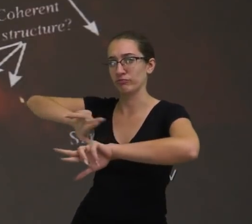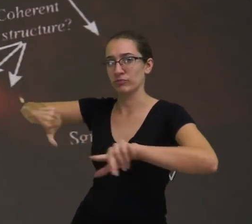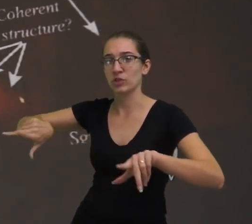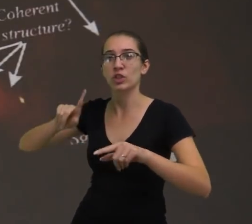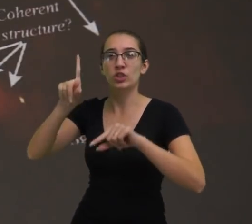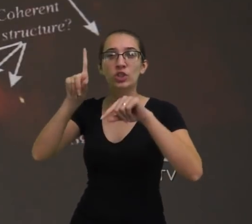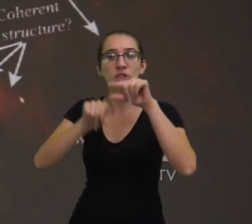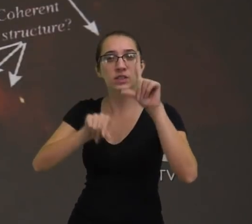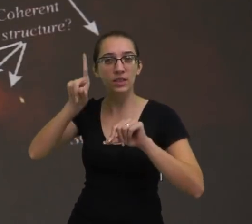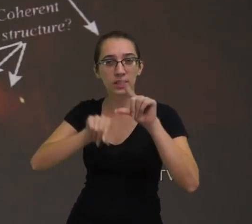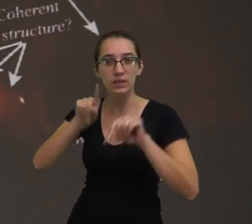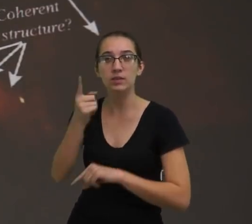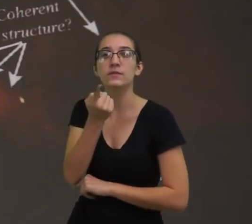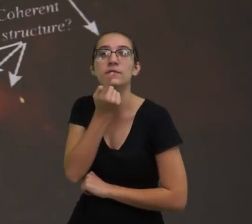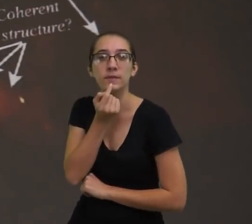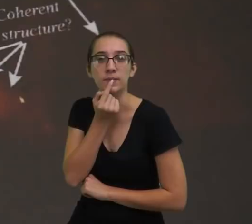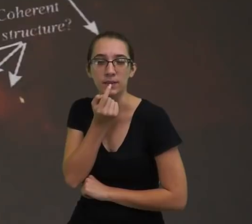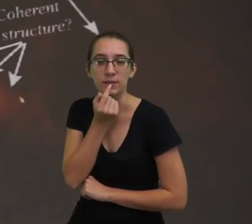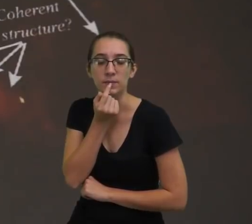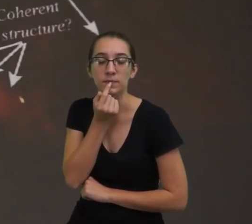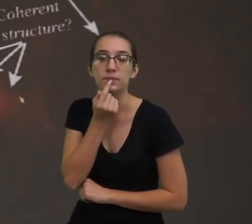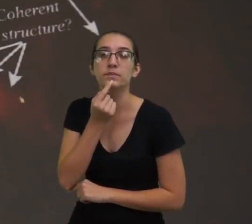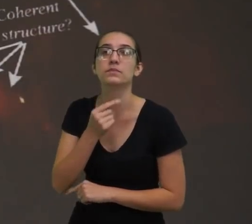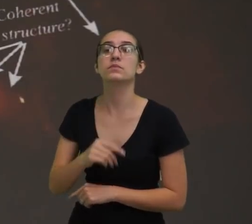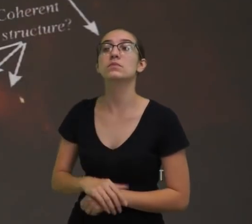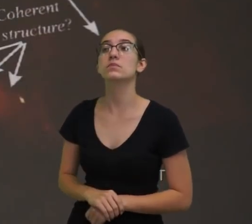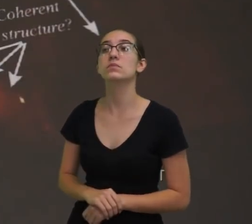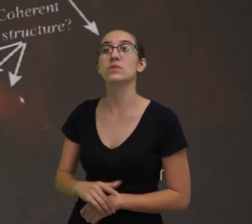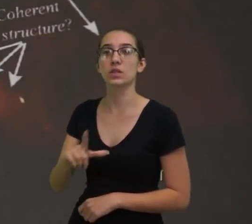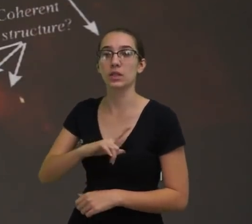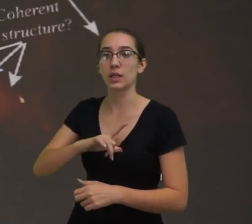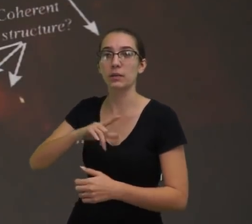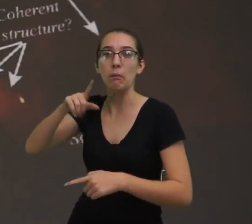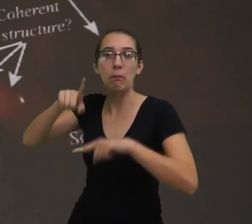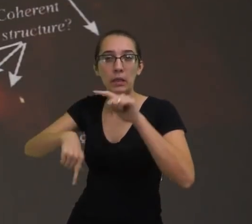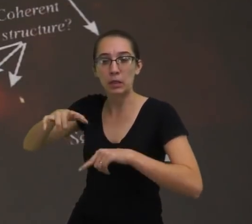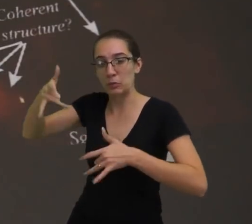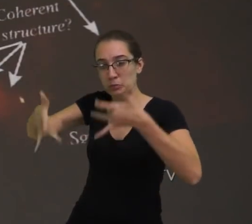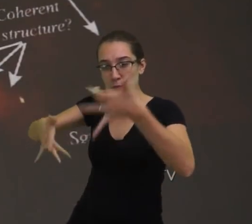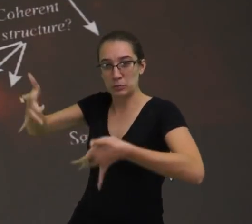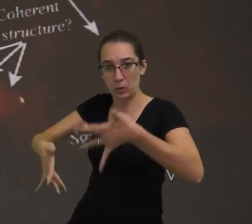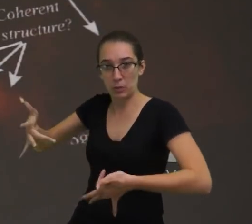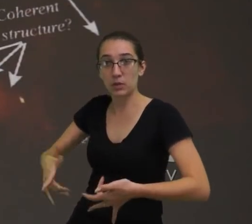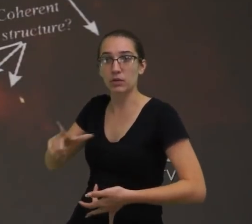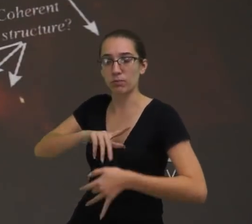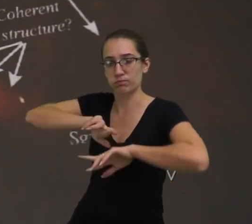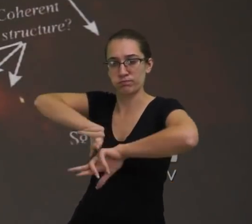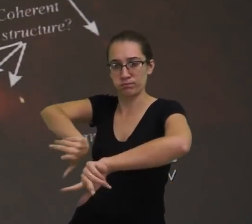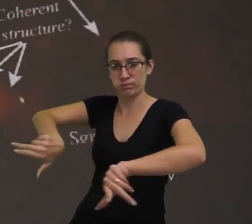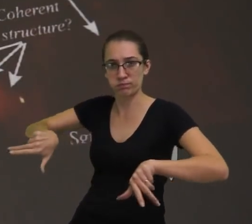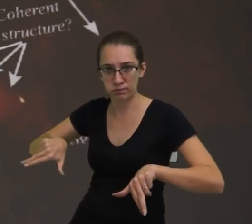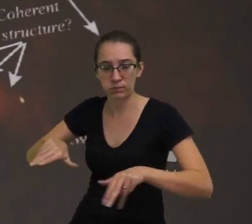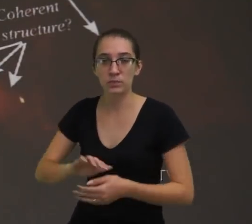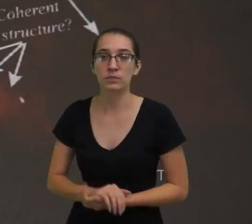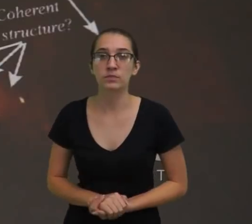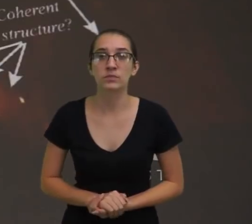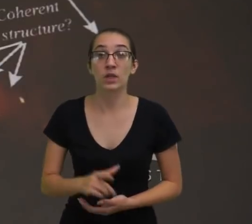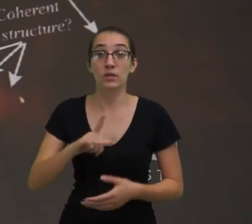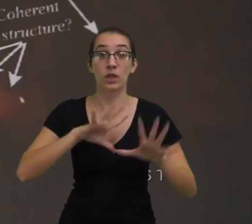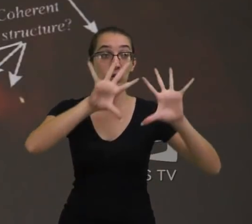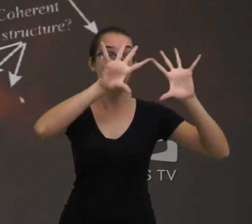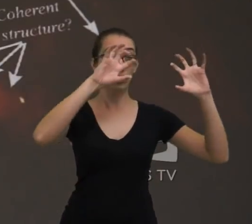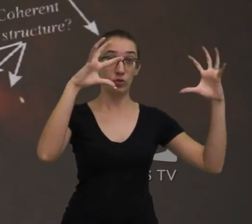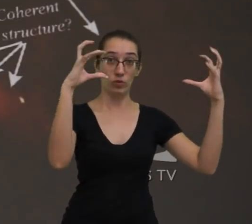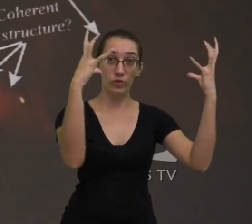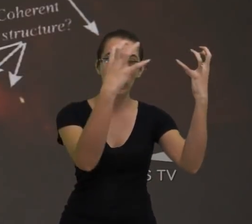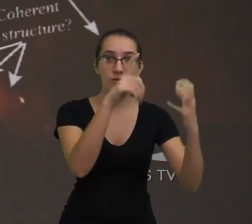Tá? Então, tem vários aqui. Tem nuvens de gás molecular também, tá? Moléculas